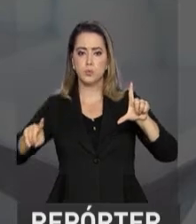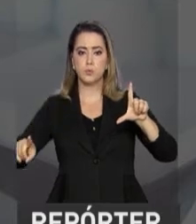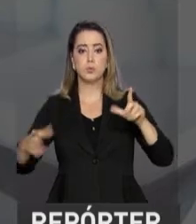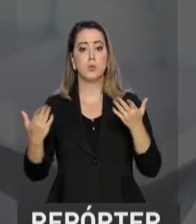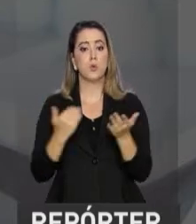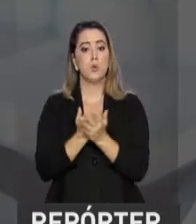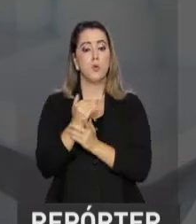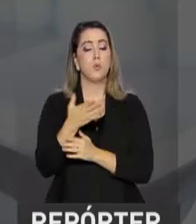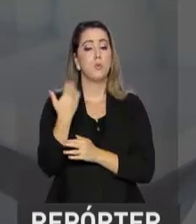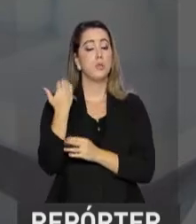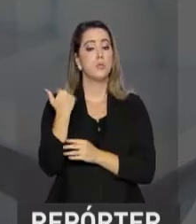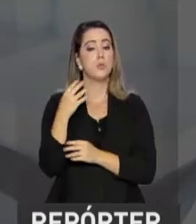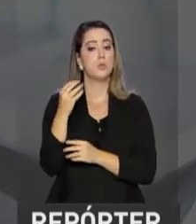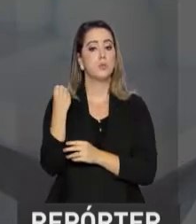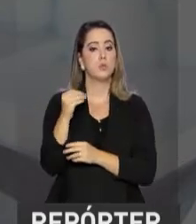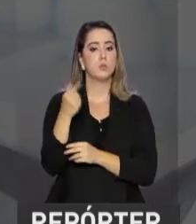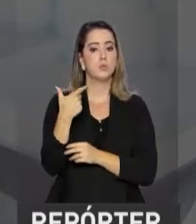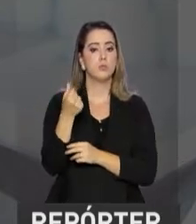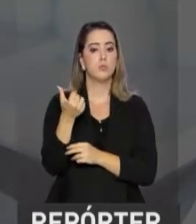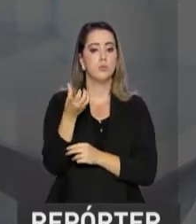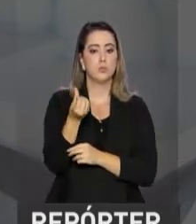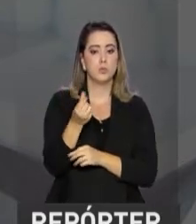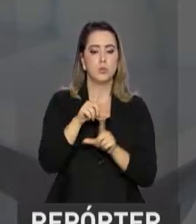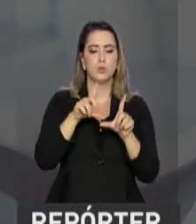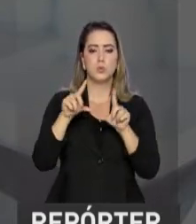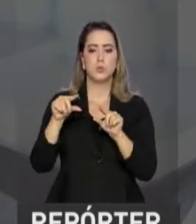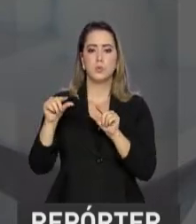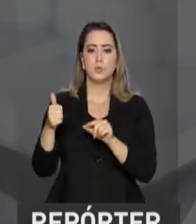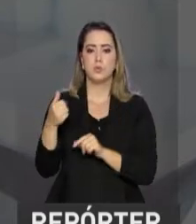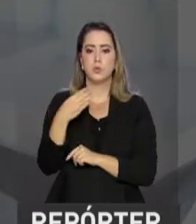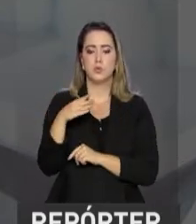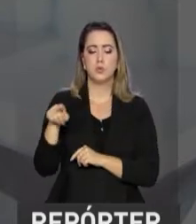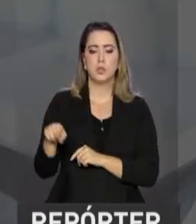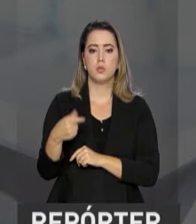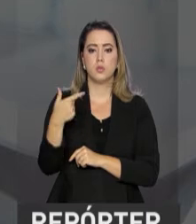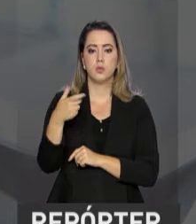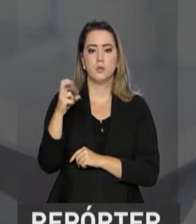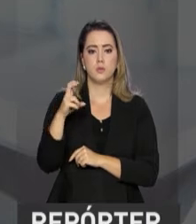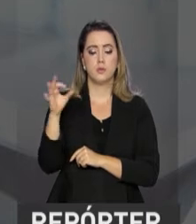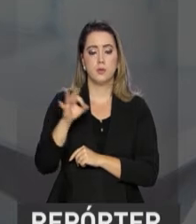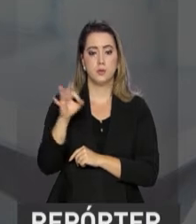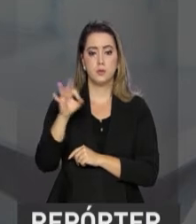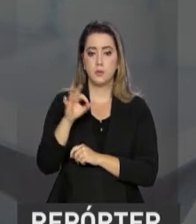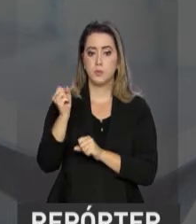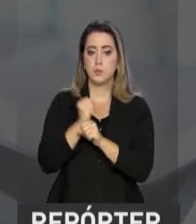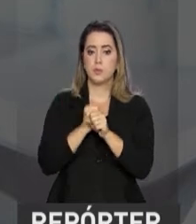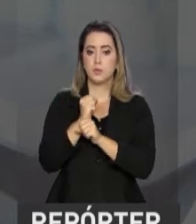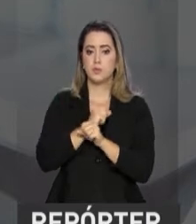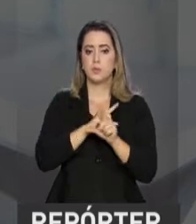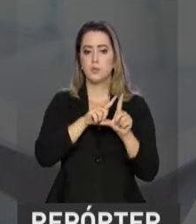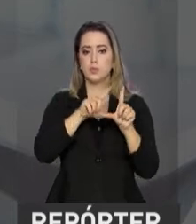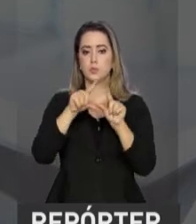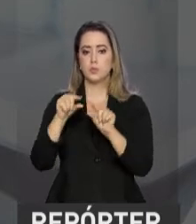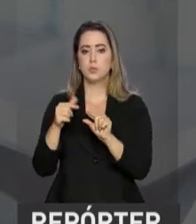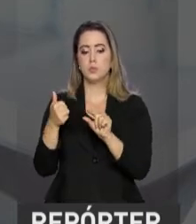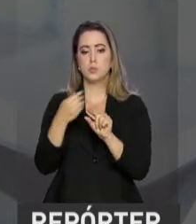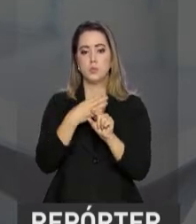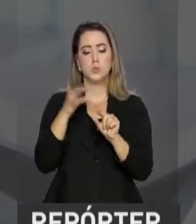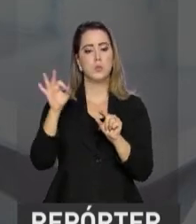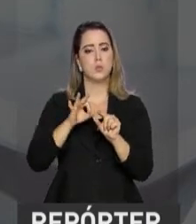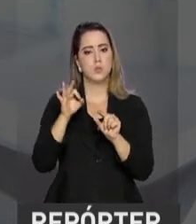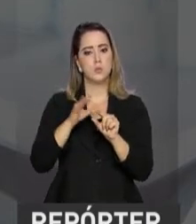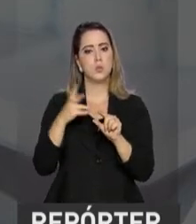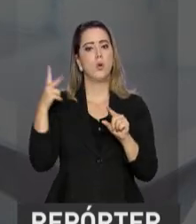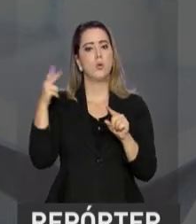começou em outubro de 2016 com redução de 14,25 por cento ao ano 14% este